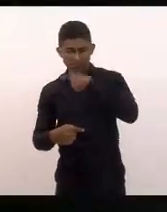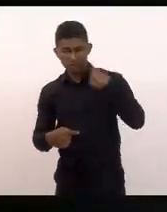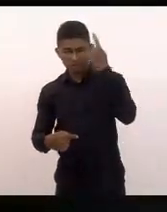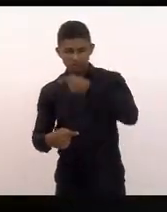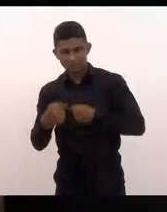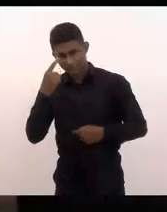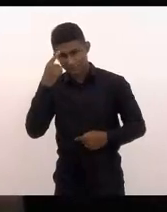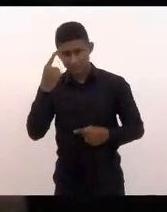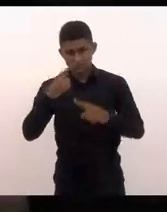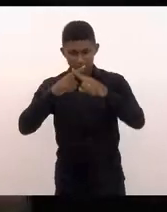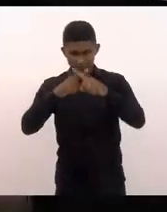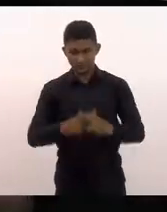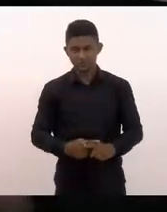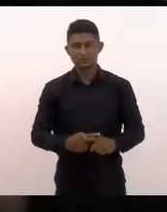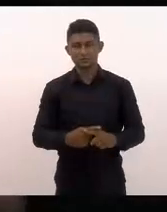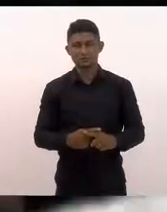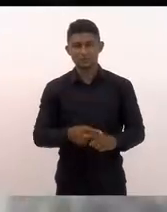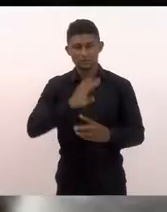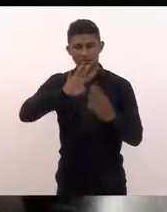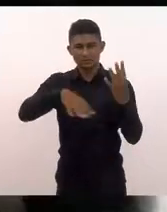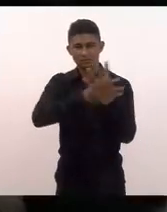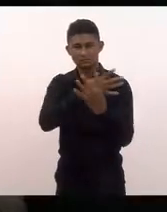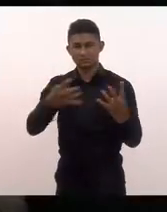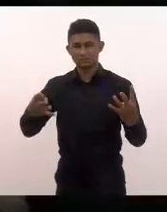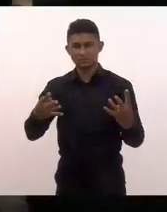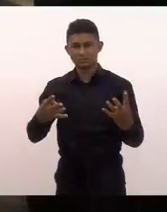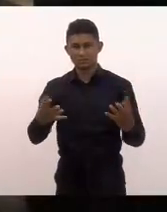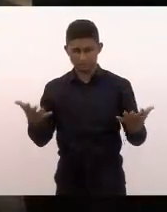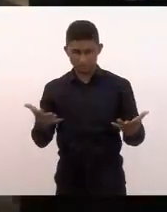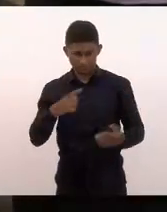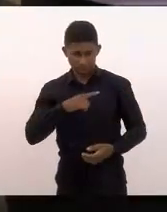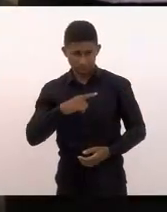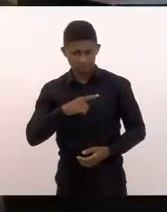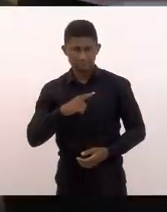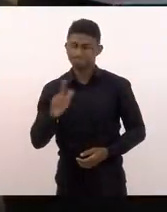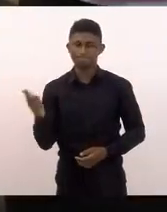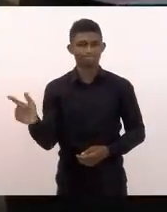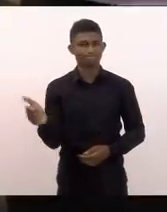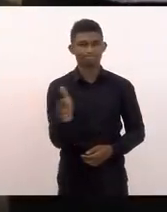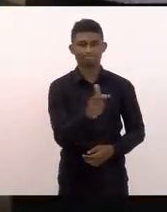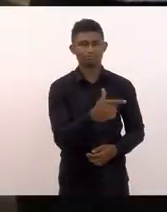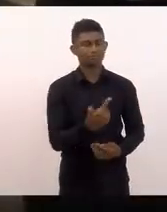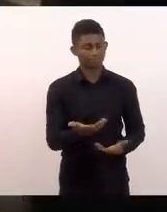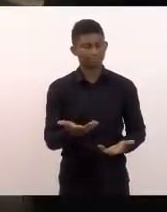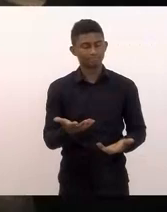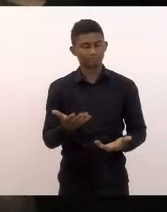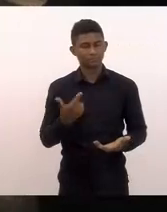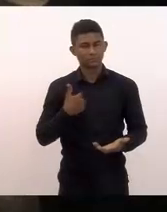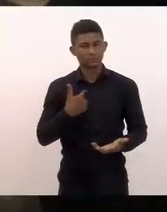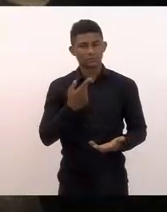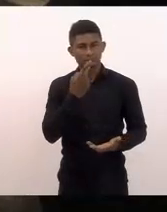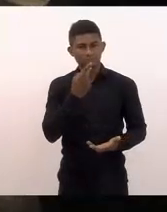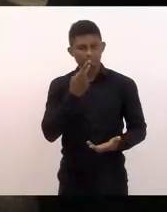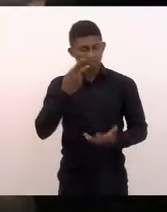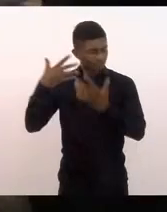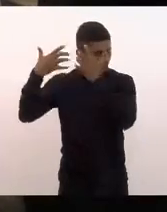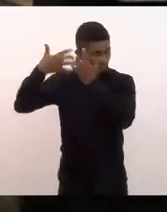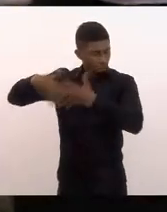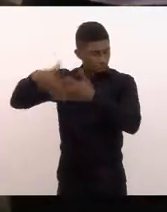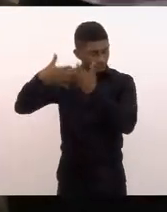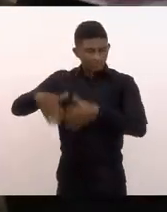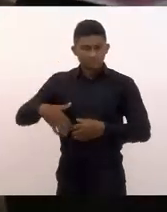papel. Fica aqui uma reflexão de tristeza, governador. Uma reflexão de tristeza. Chega de